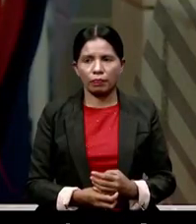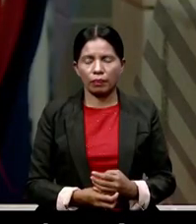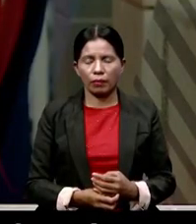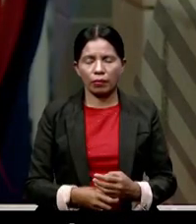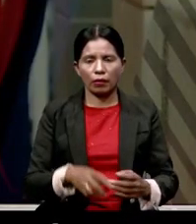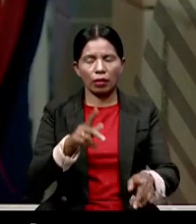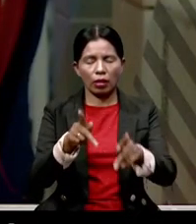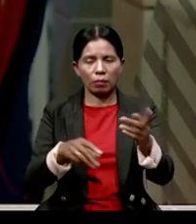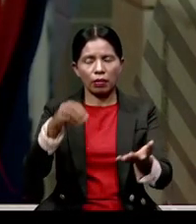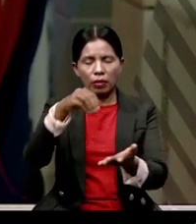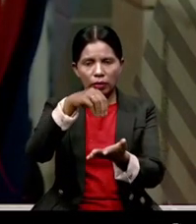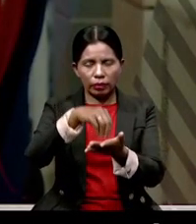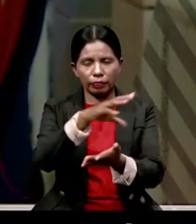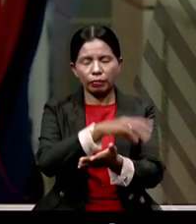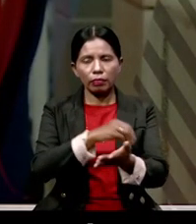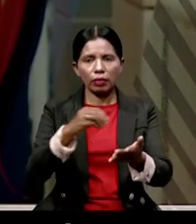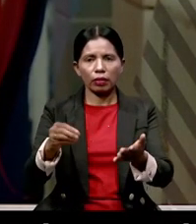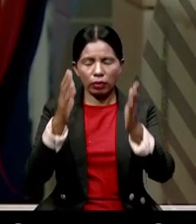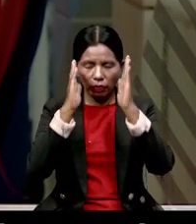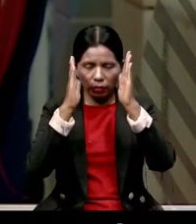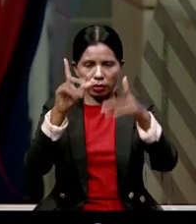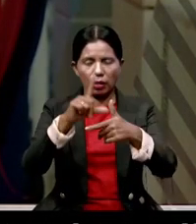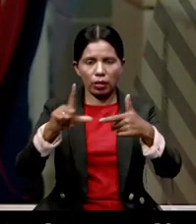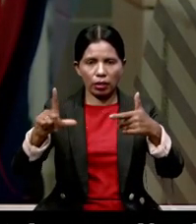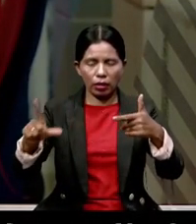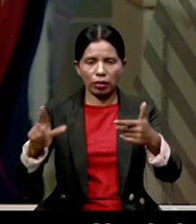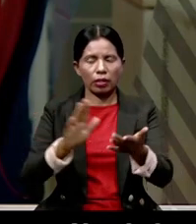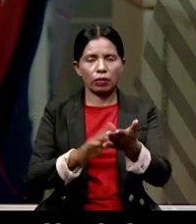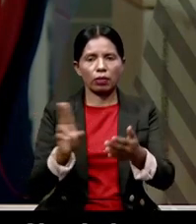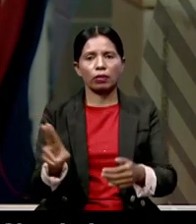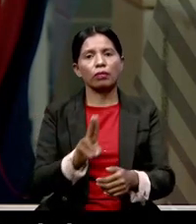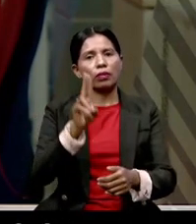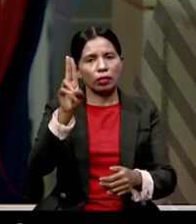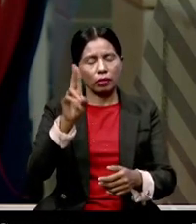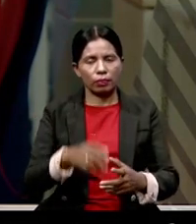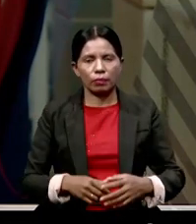Academista Cira está consideração de frente para a Lei Base de Ensino Superior.